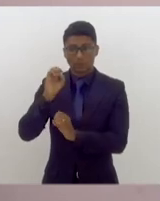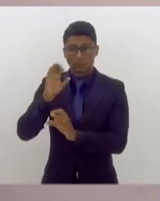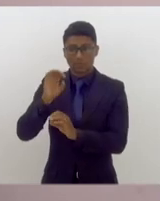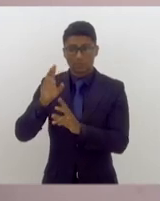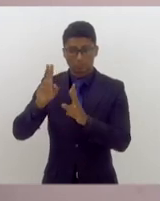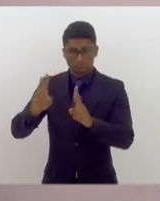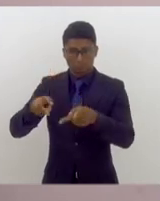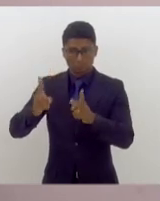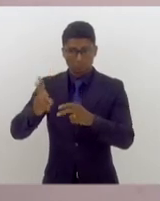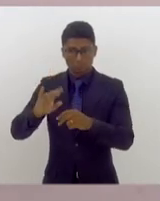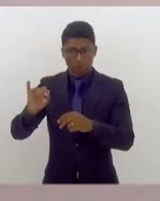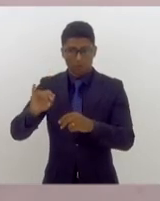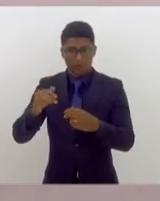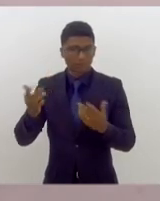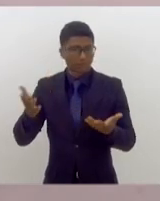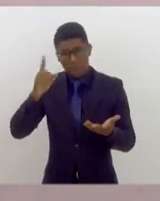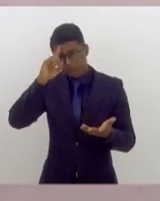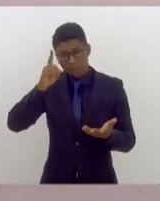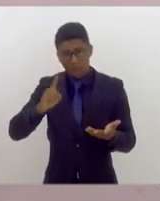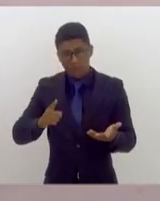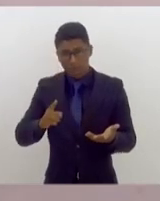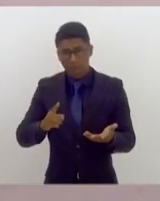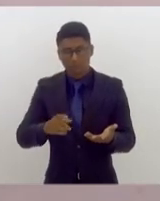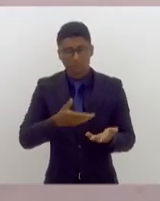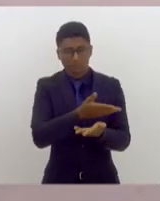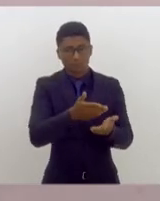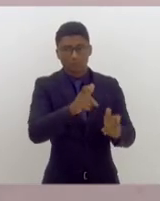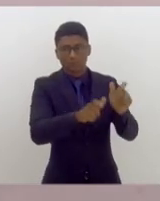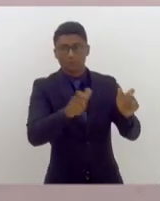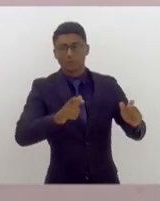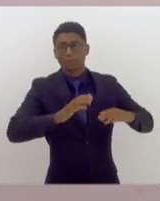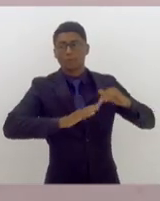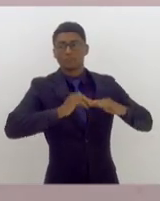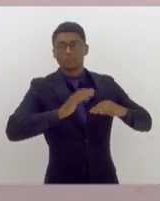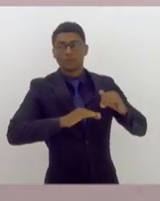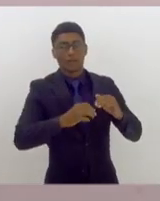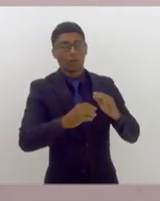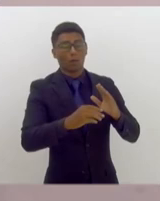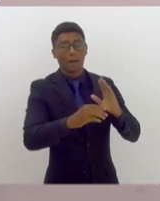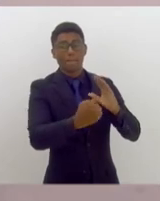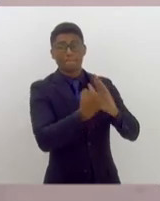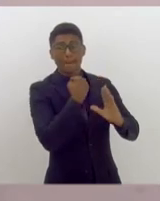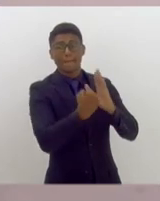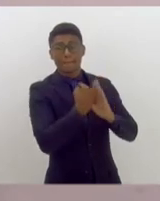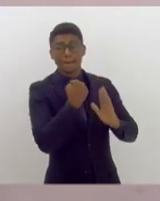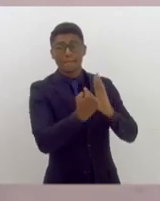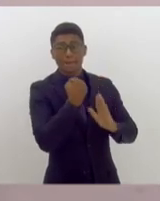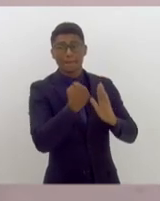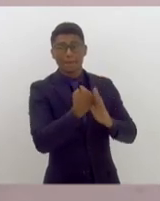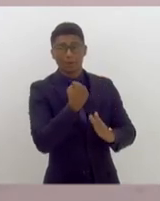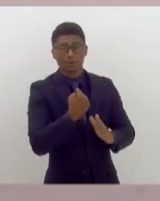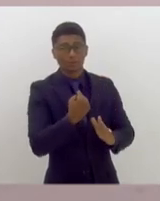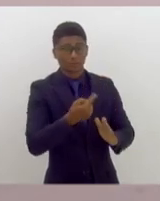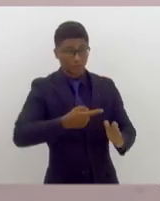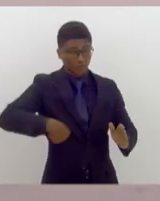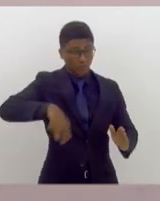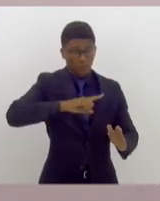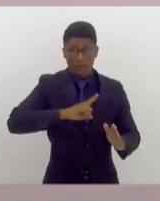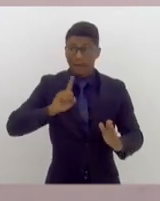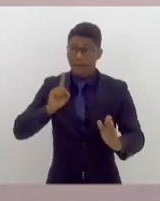eleitoreiro. Eu não paro de receber mensagem das profissionais que trabalham no projeto perguntando. A gente já indagou a SEDUC e não teve